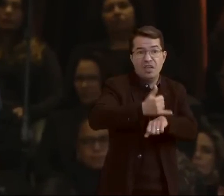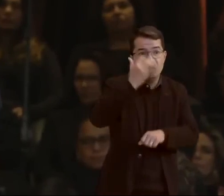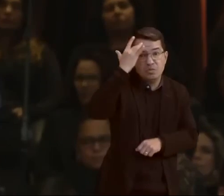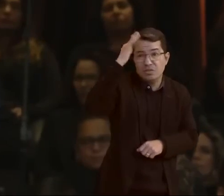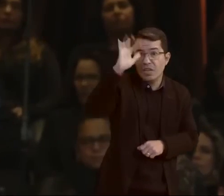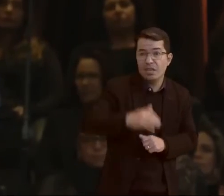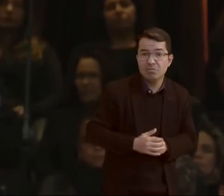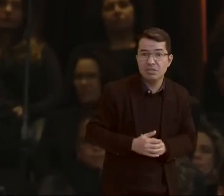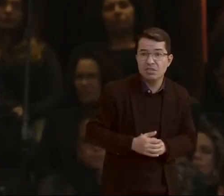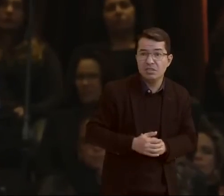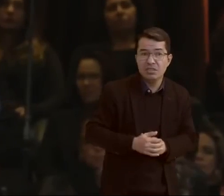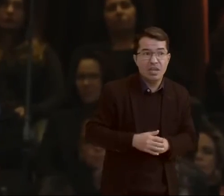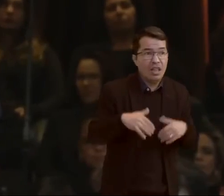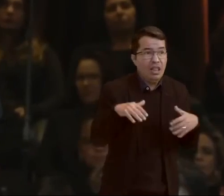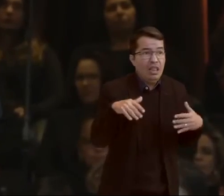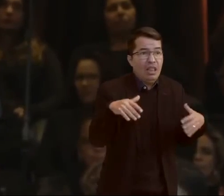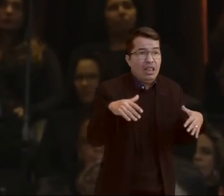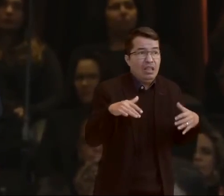Nós temos